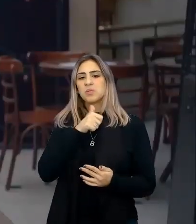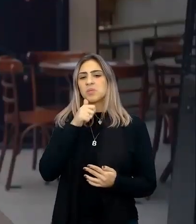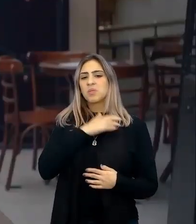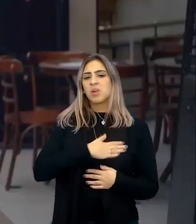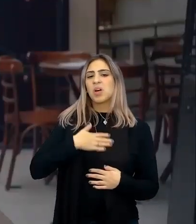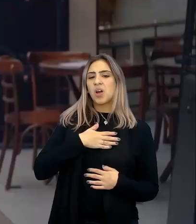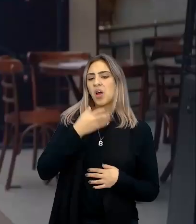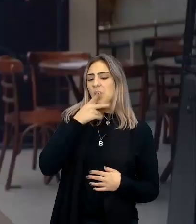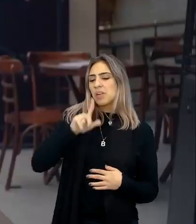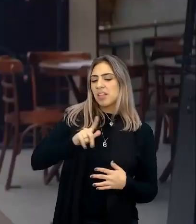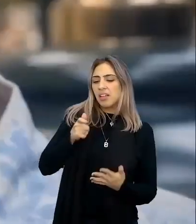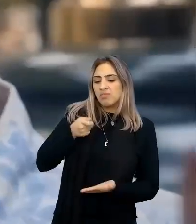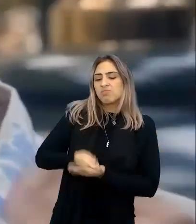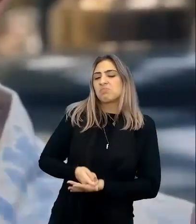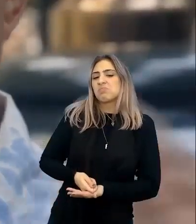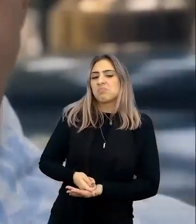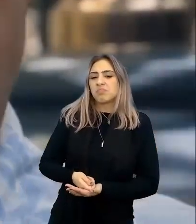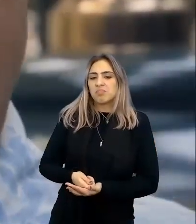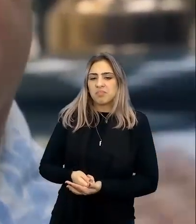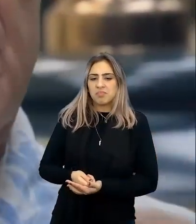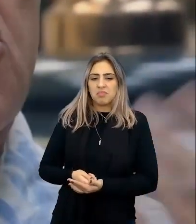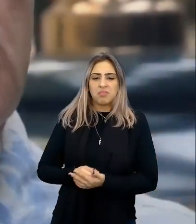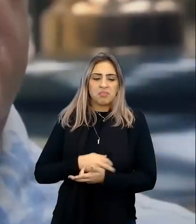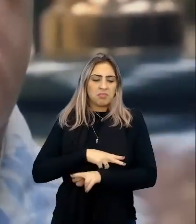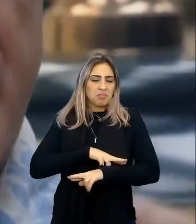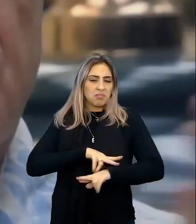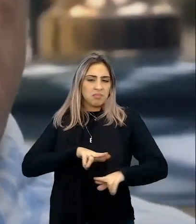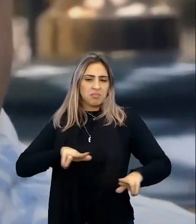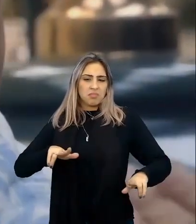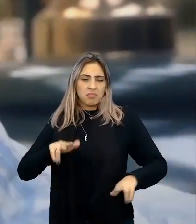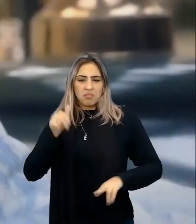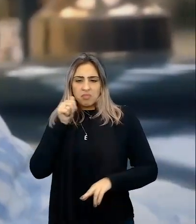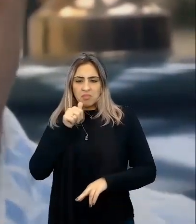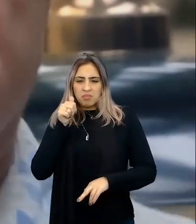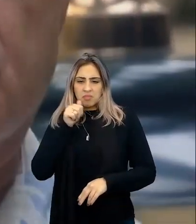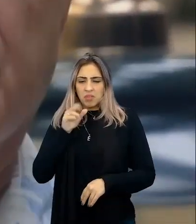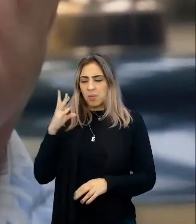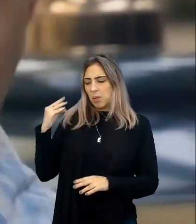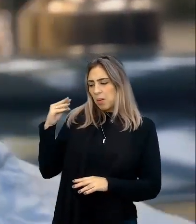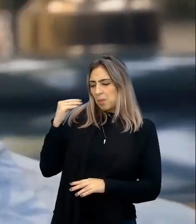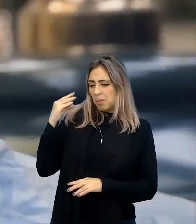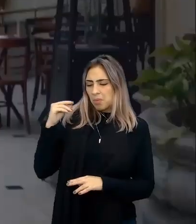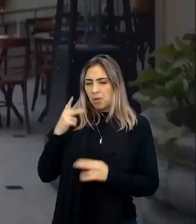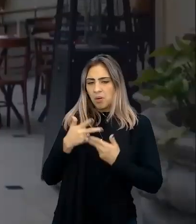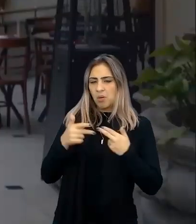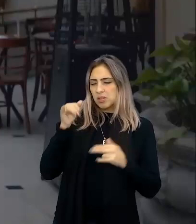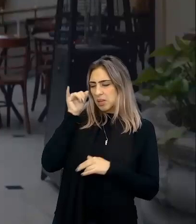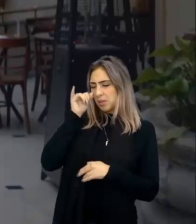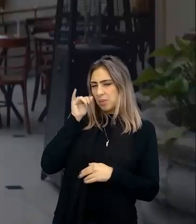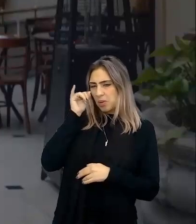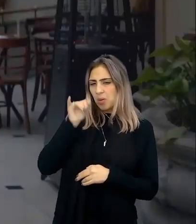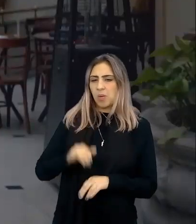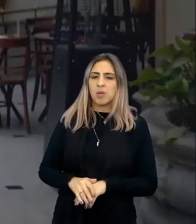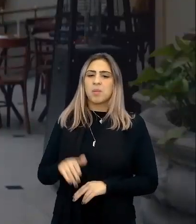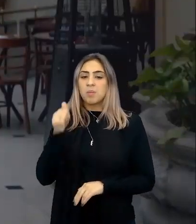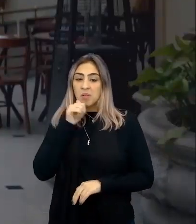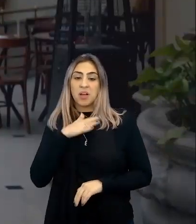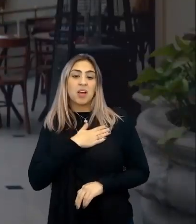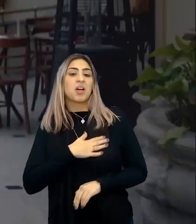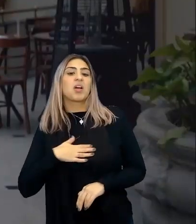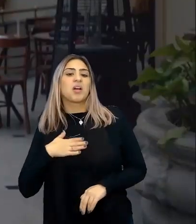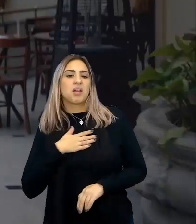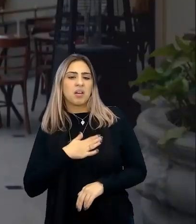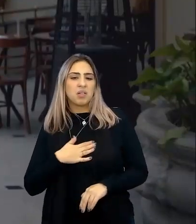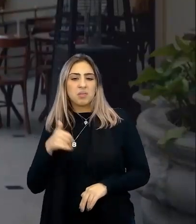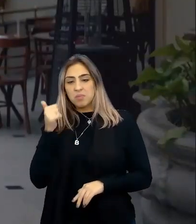de homem que tem atitude. Não é meia dúzia de palavras aí de umas mulherzinhas que fica falando umas coisinhas bobas. Mulher gosta, assim,